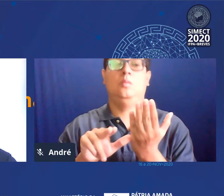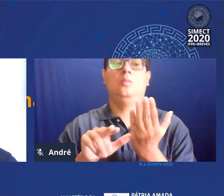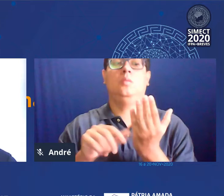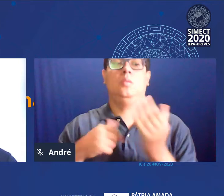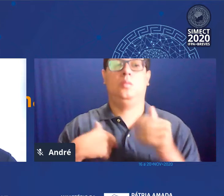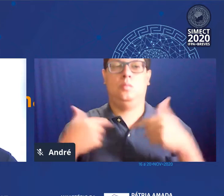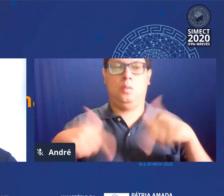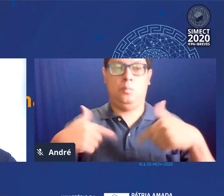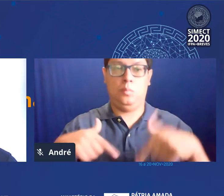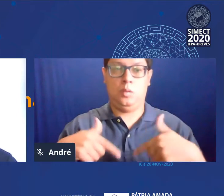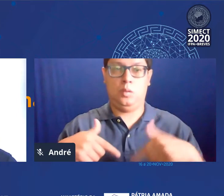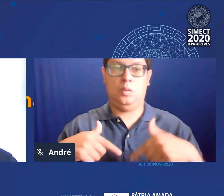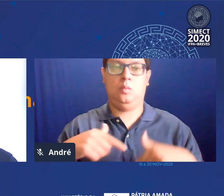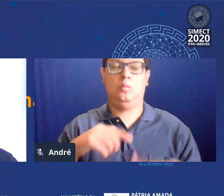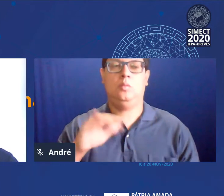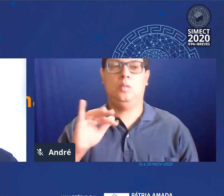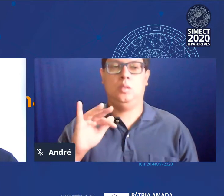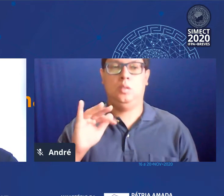pesqueiros.